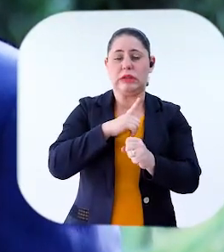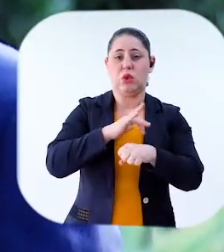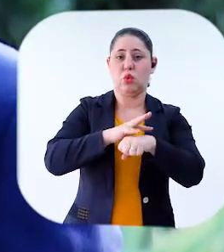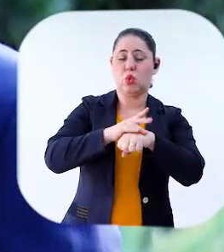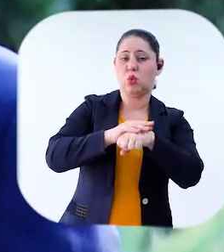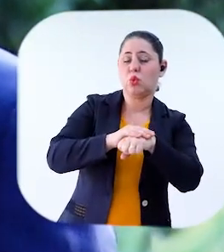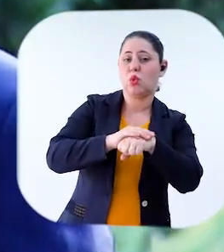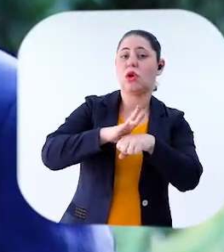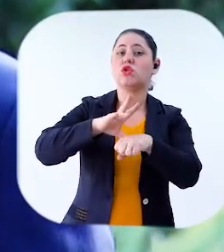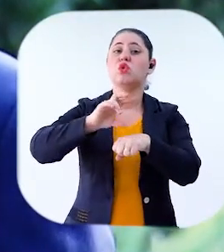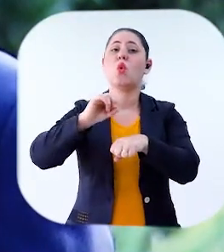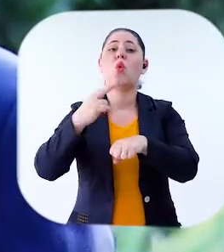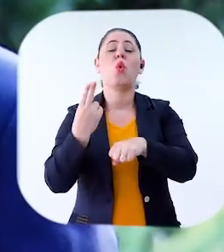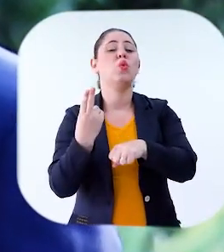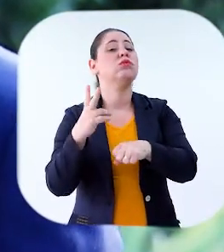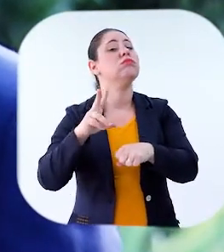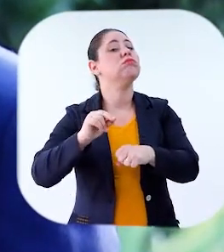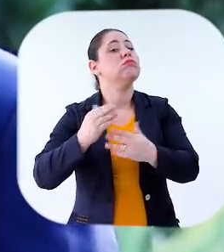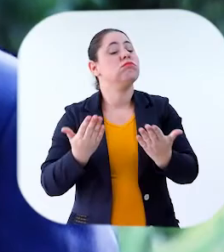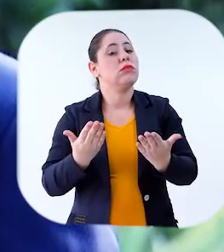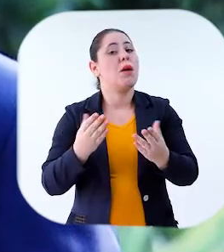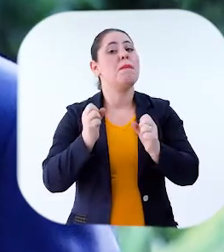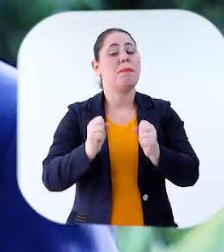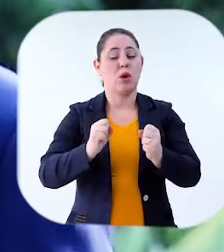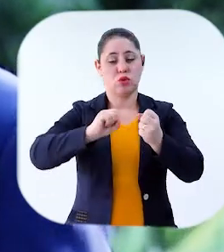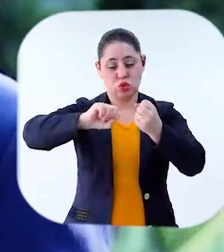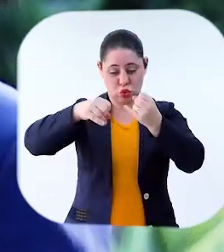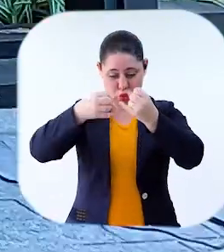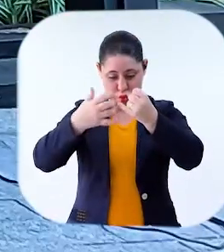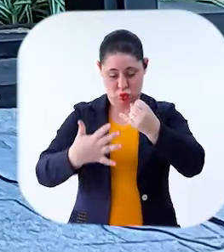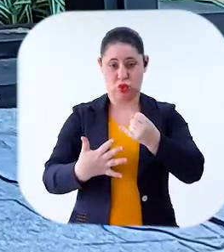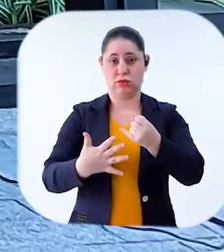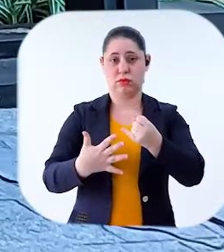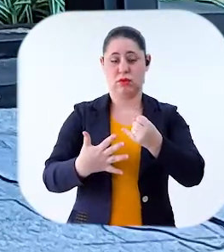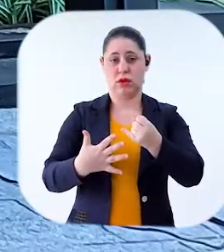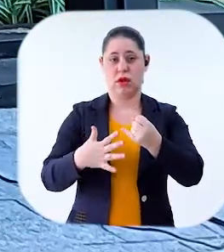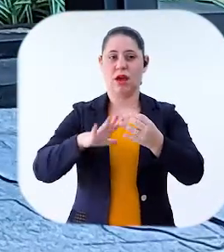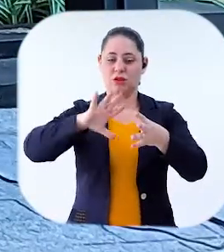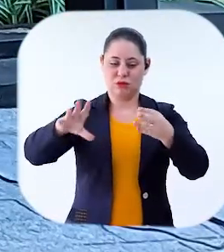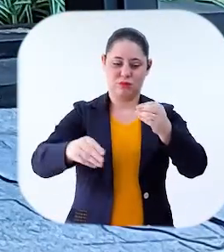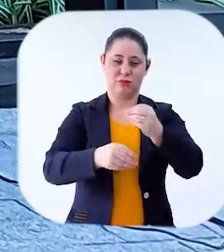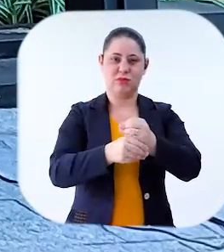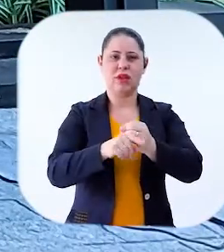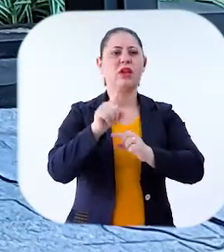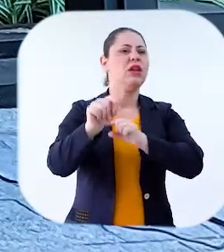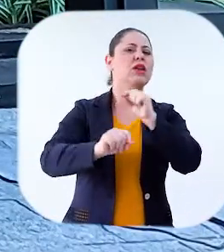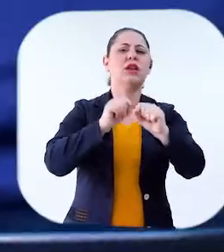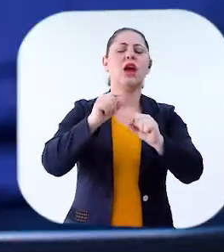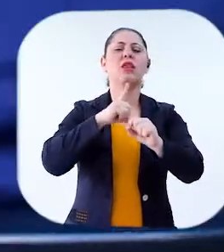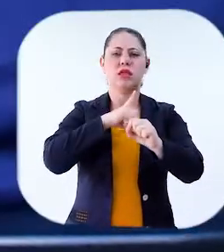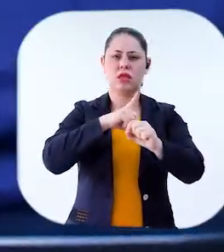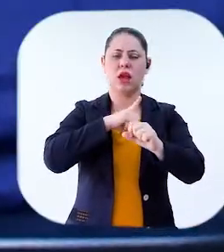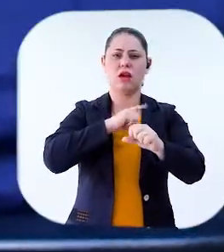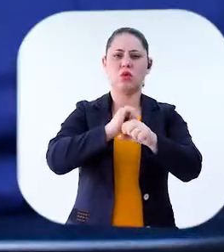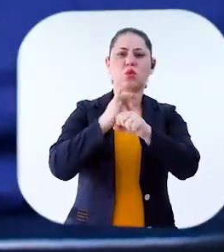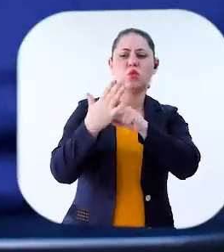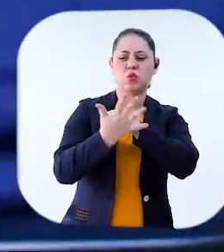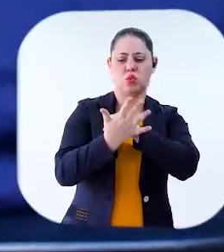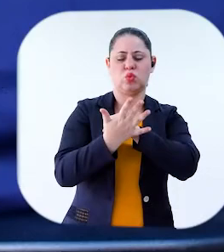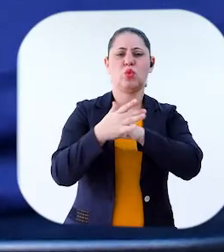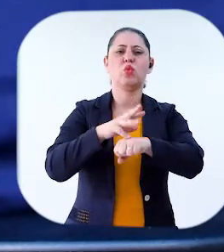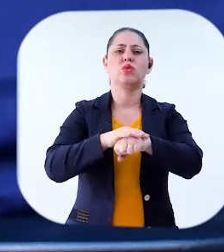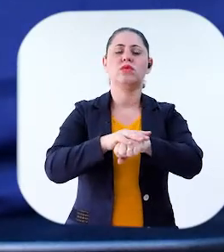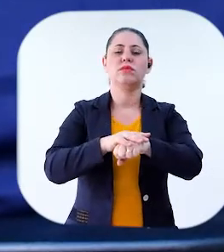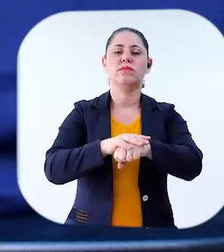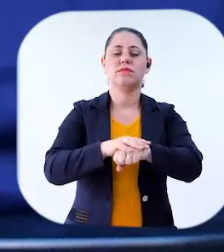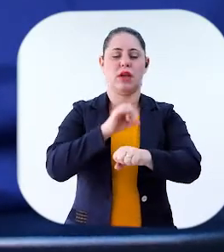com suspeita de Covid ou não, porque para que ele possa fazer a justificativa. Esse era o complemento da pergunta aqui da Ana. Quem tiver com Covid faz